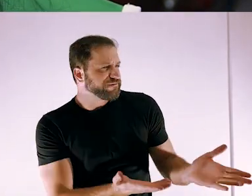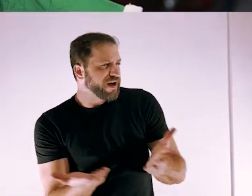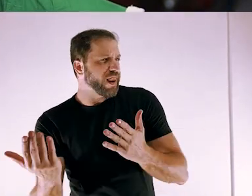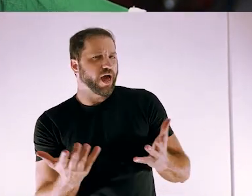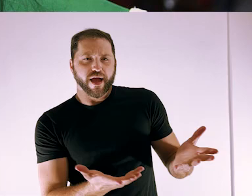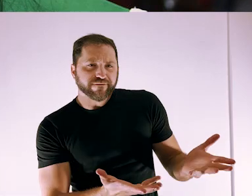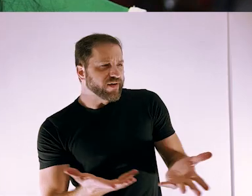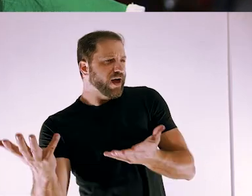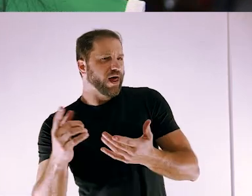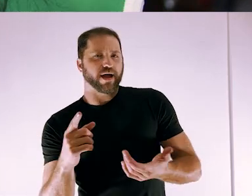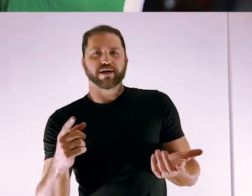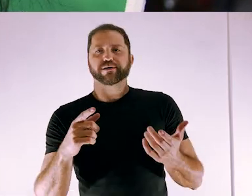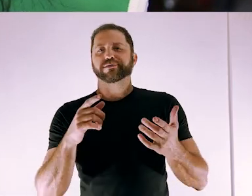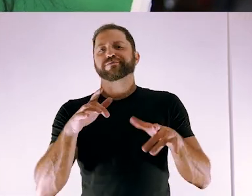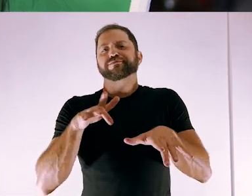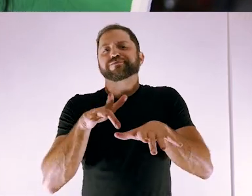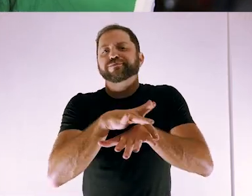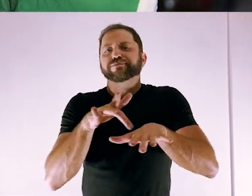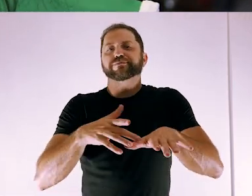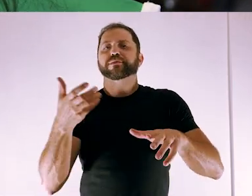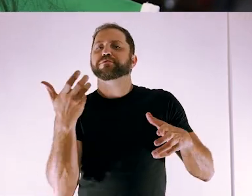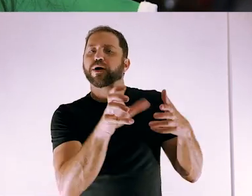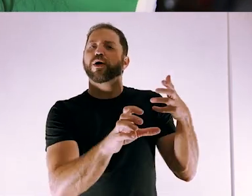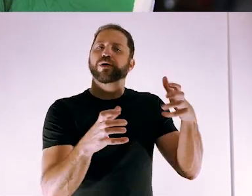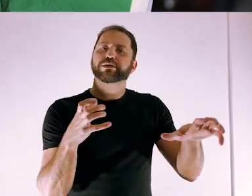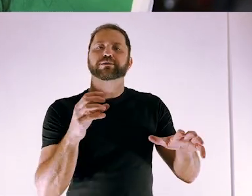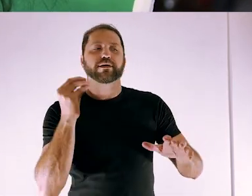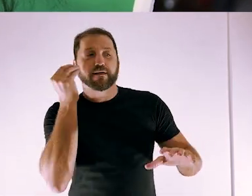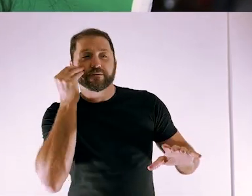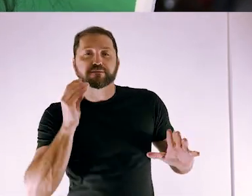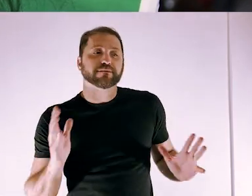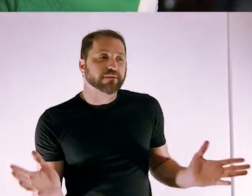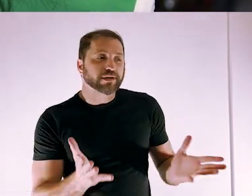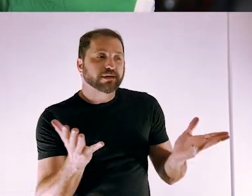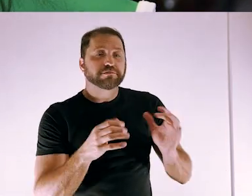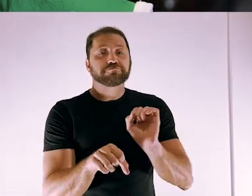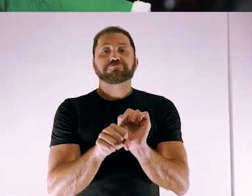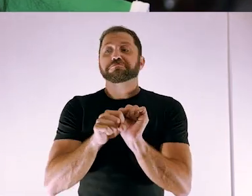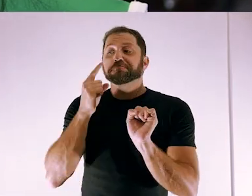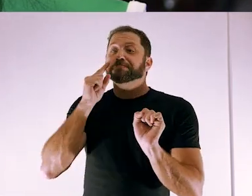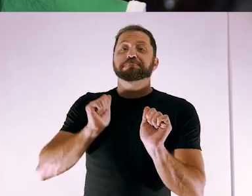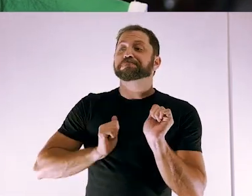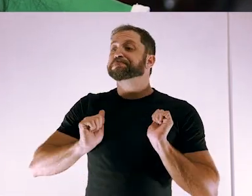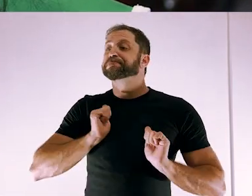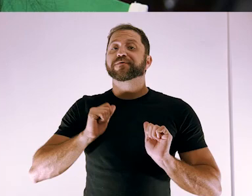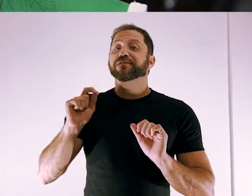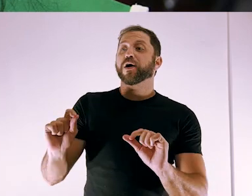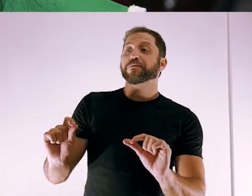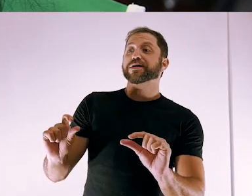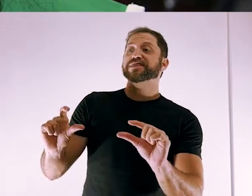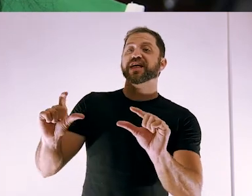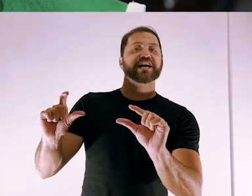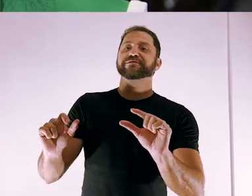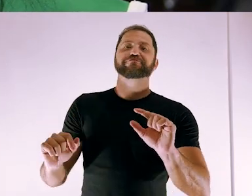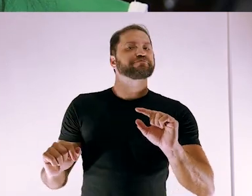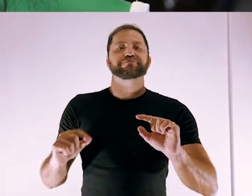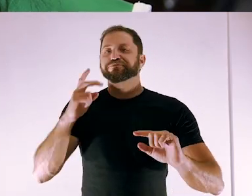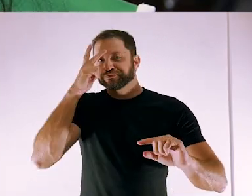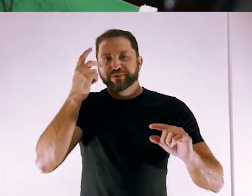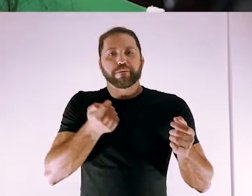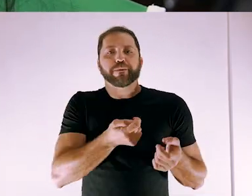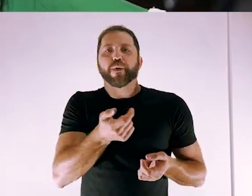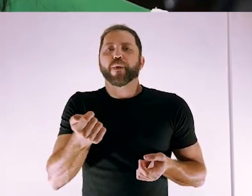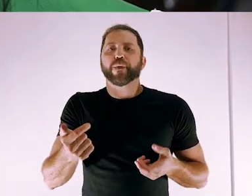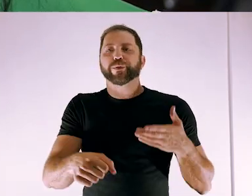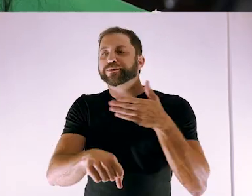pessoas a estarem indo e divulgando nas mídias sociais e colocando o Instituto, né?